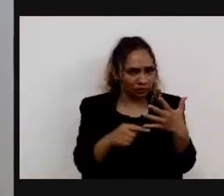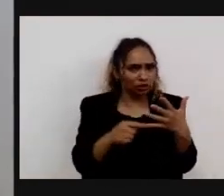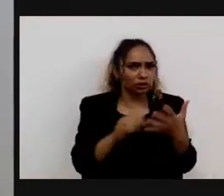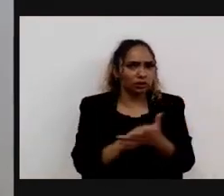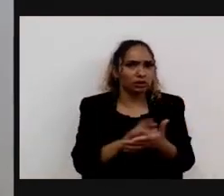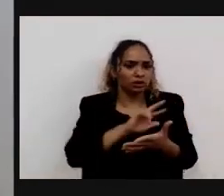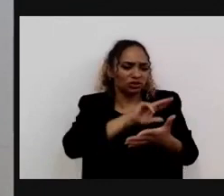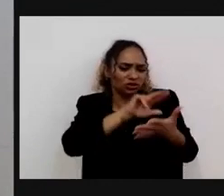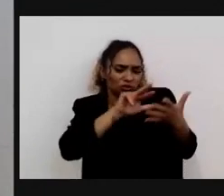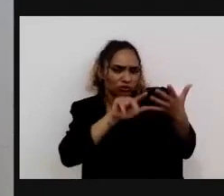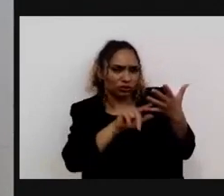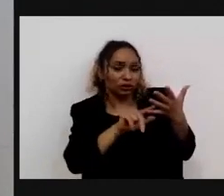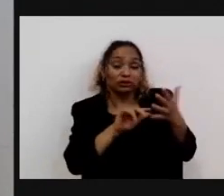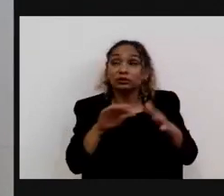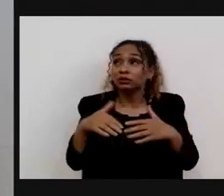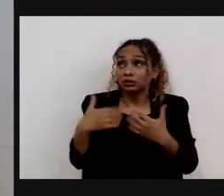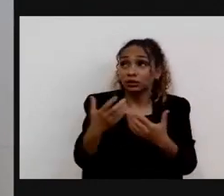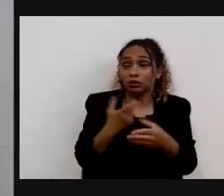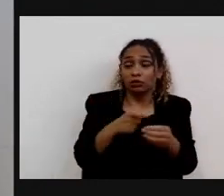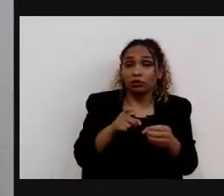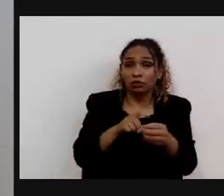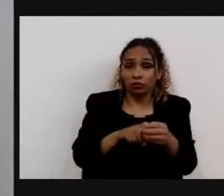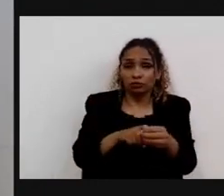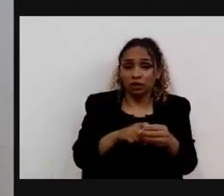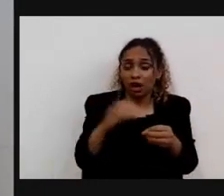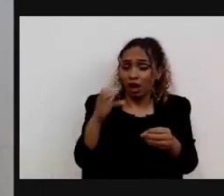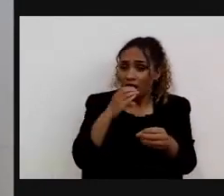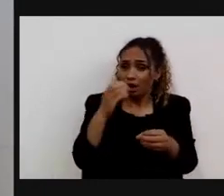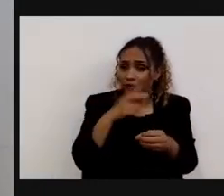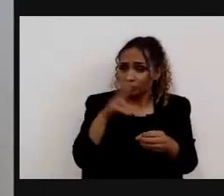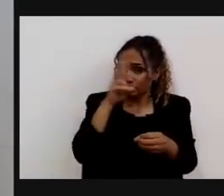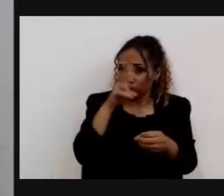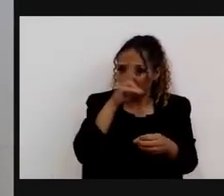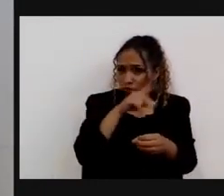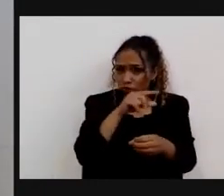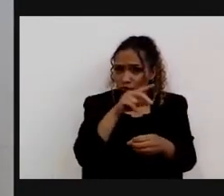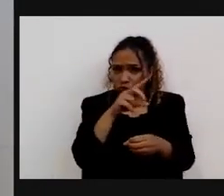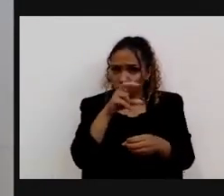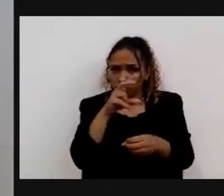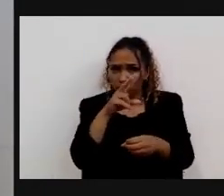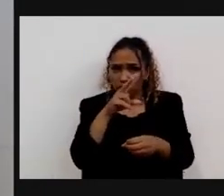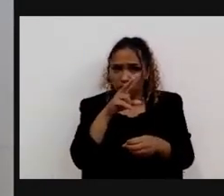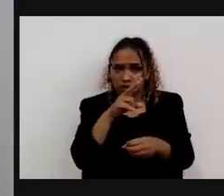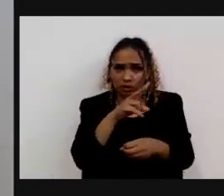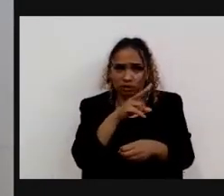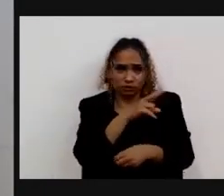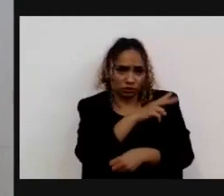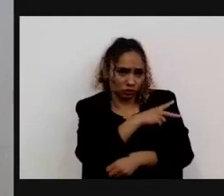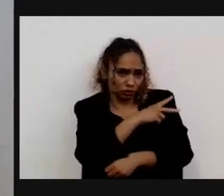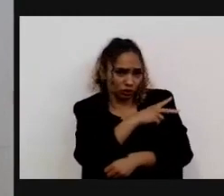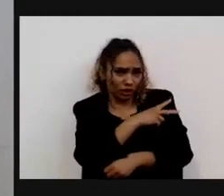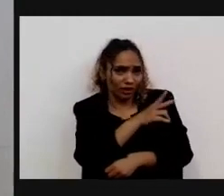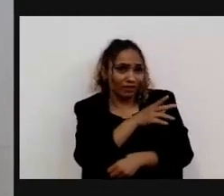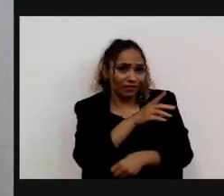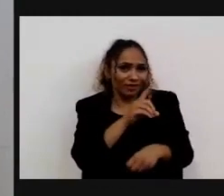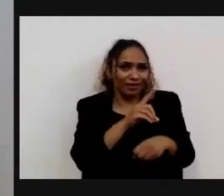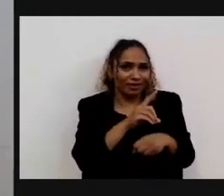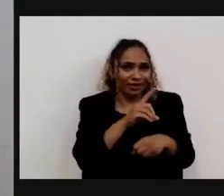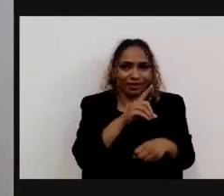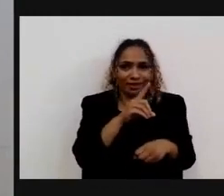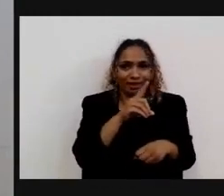vou voltar rapidão para a história do Chefe lá do Chefe que é Deus